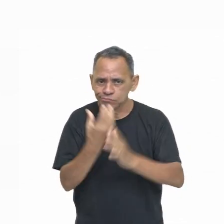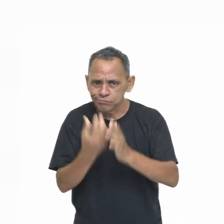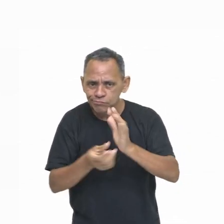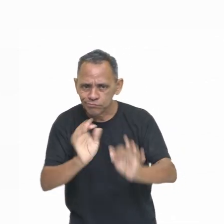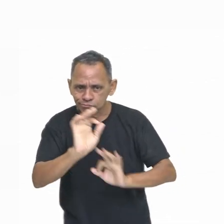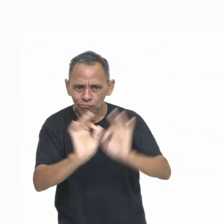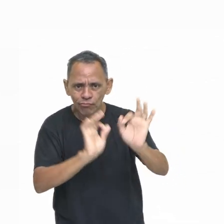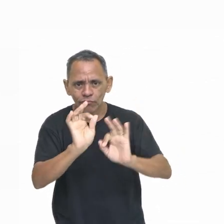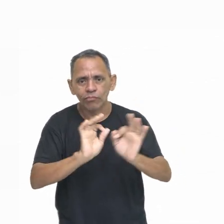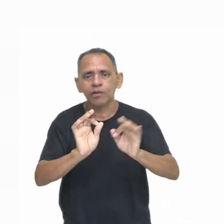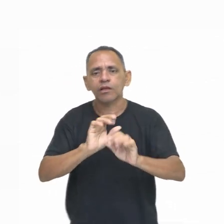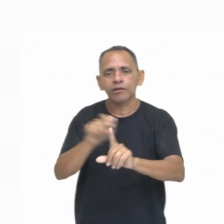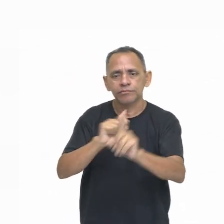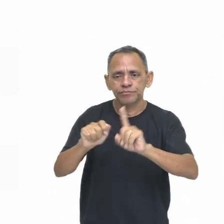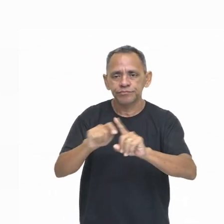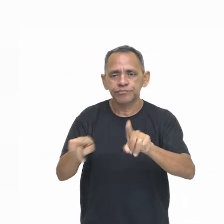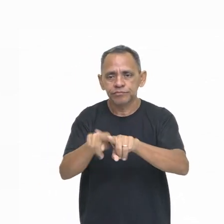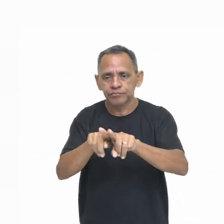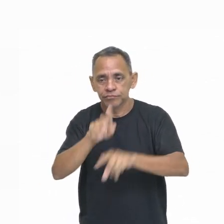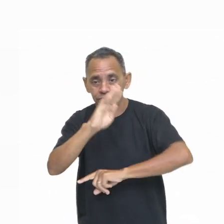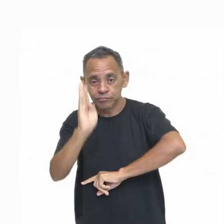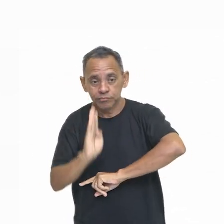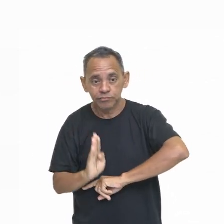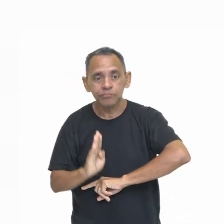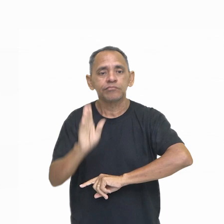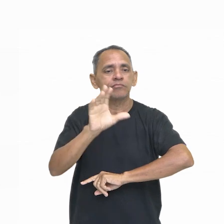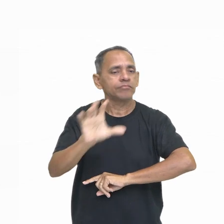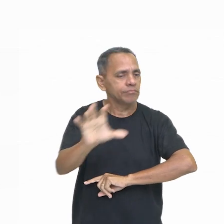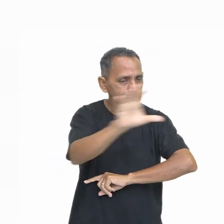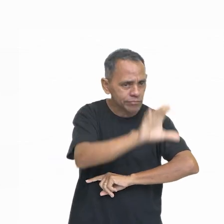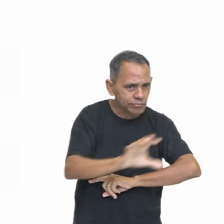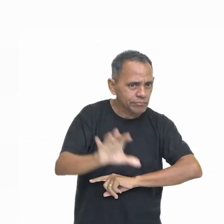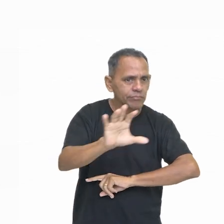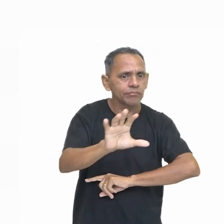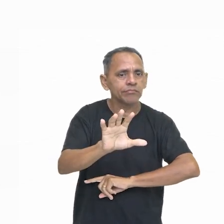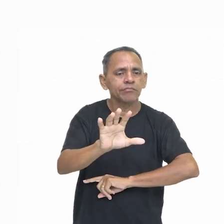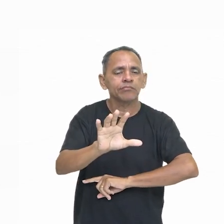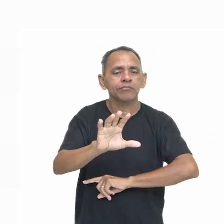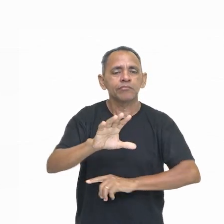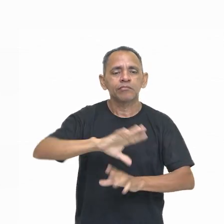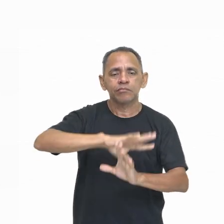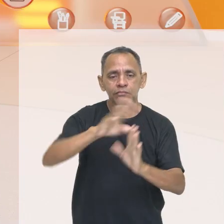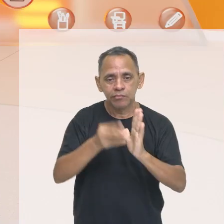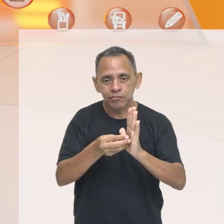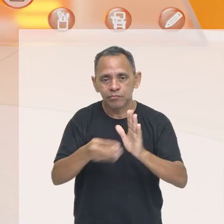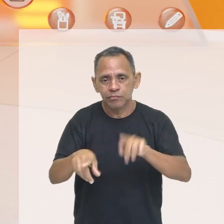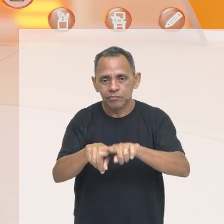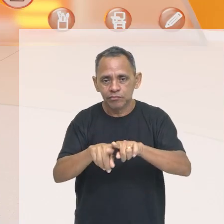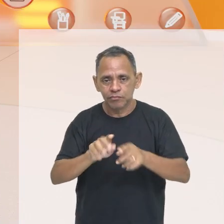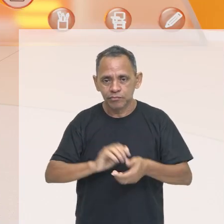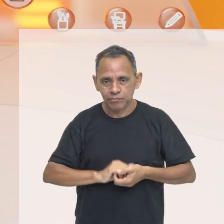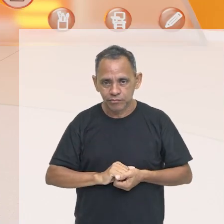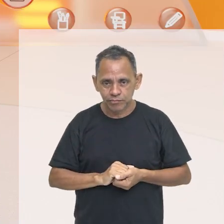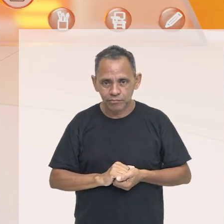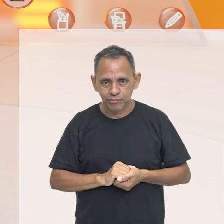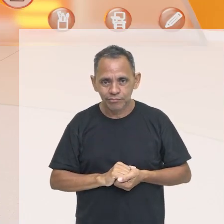formação econômica, social do Brasil e na região